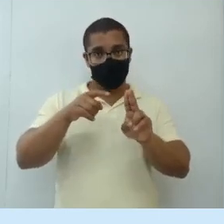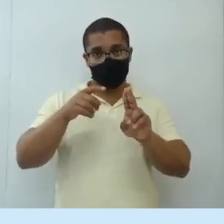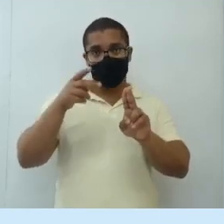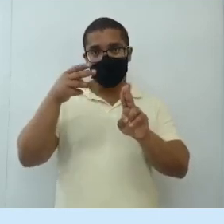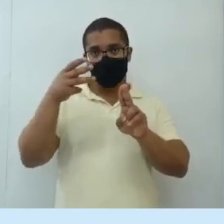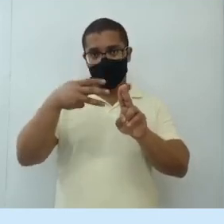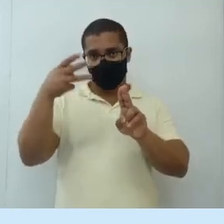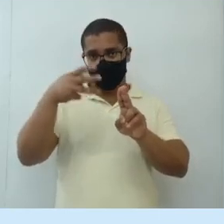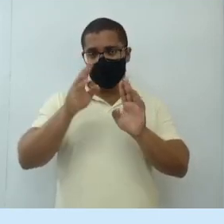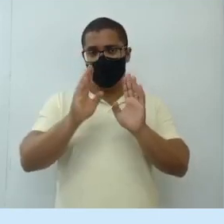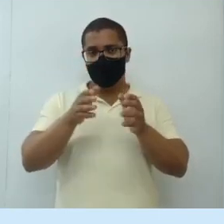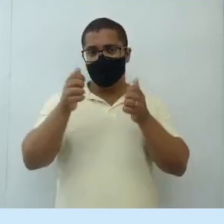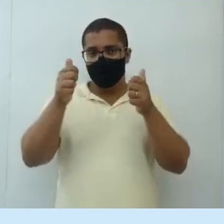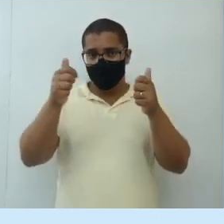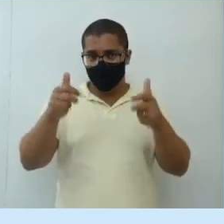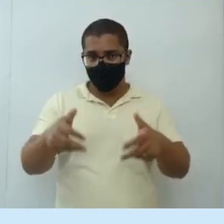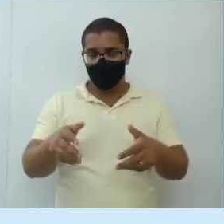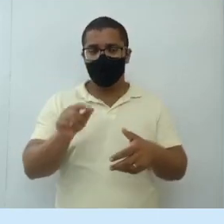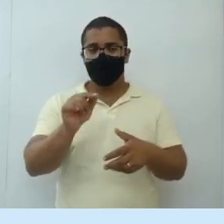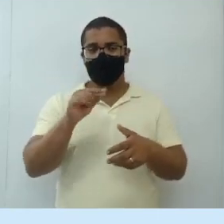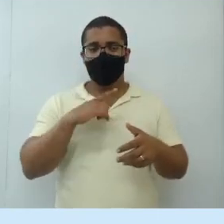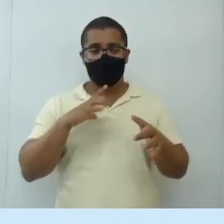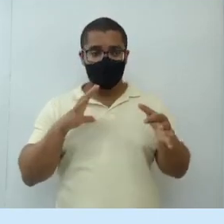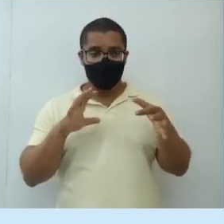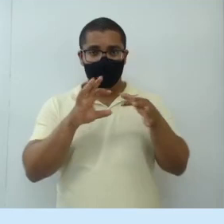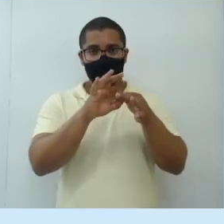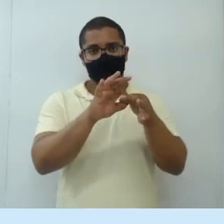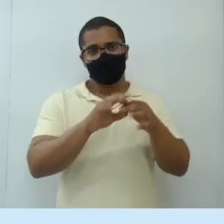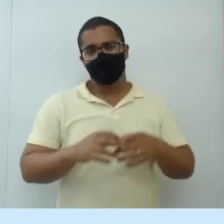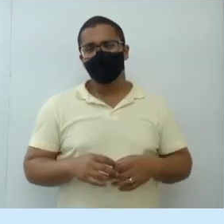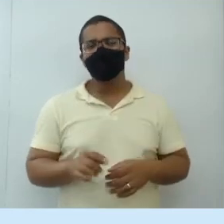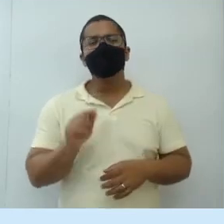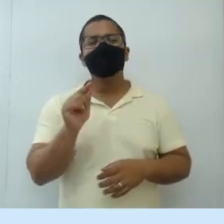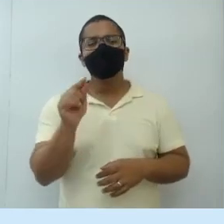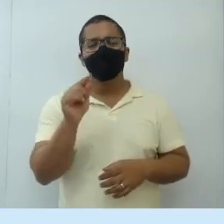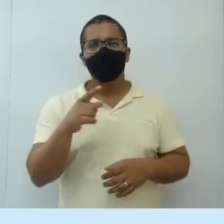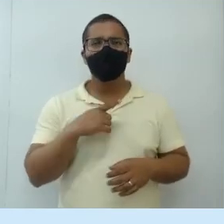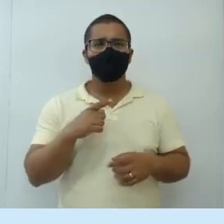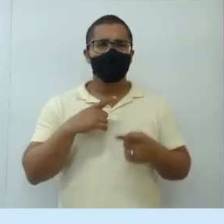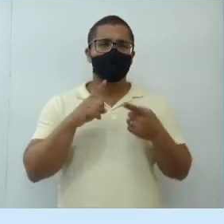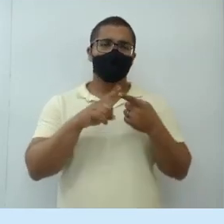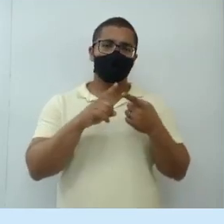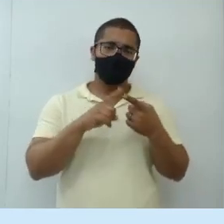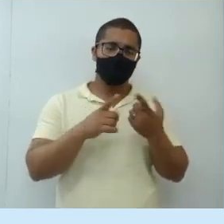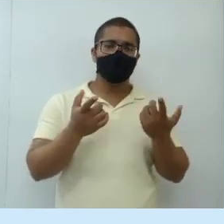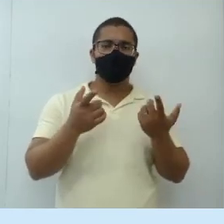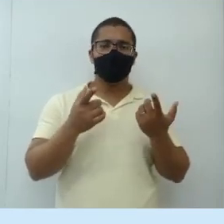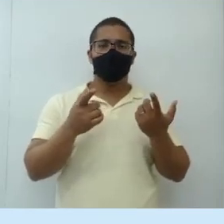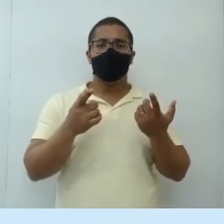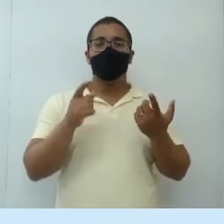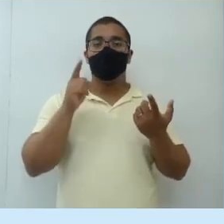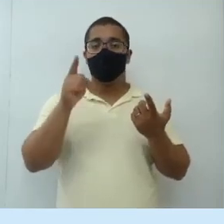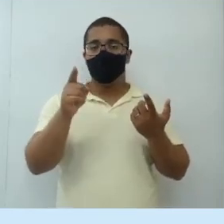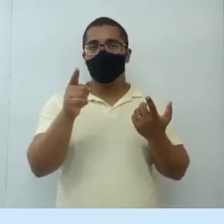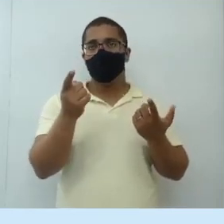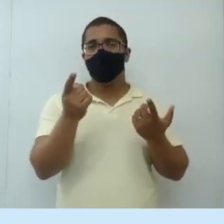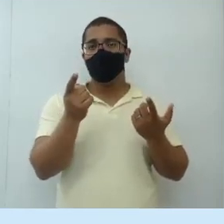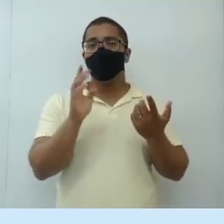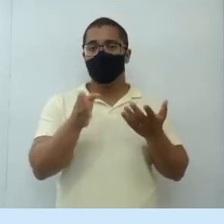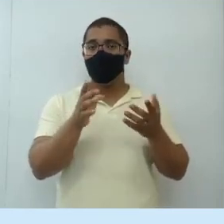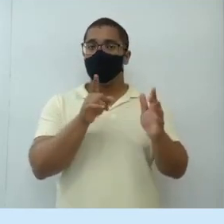uma questão ele tá fazendo uma relação aí das estações do ano né então você tá vendo aí